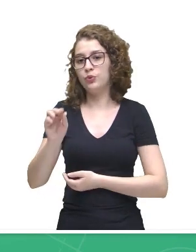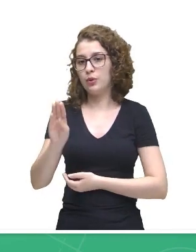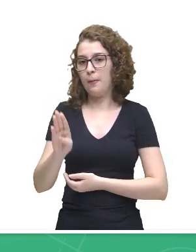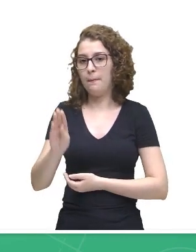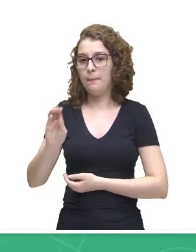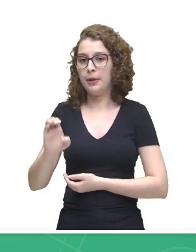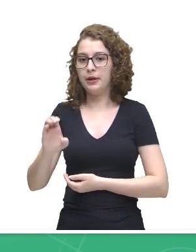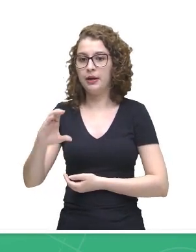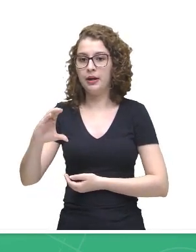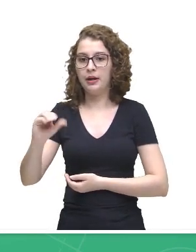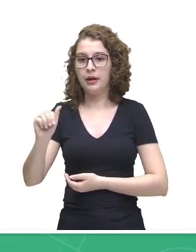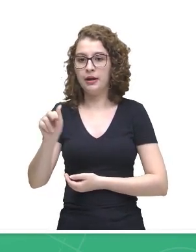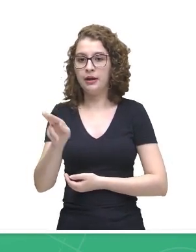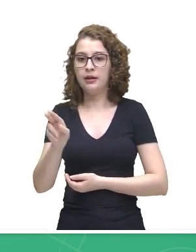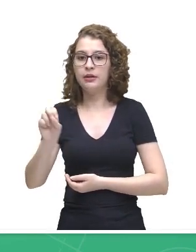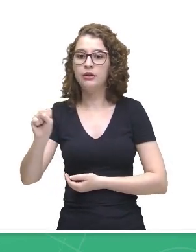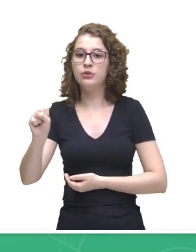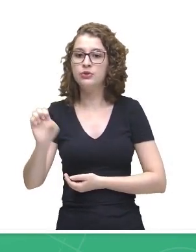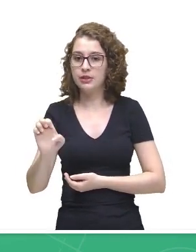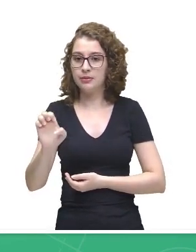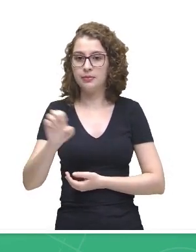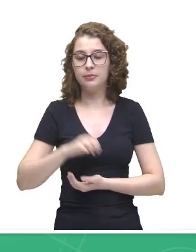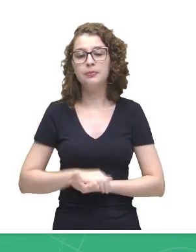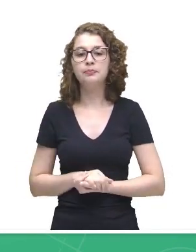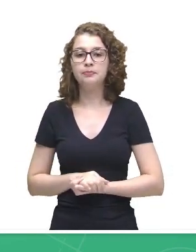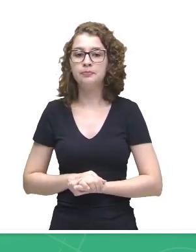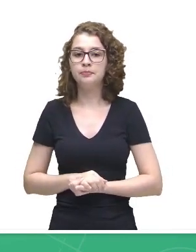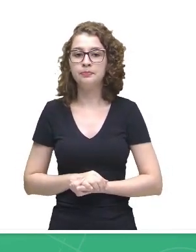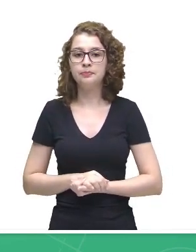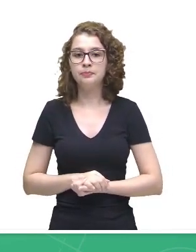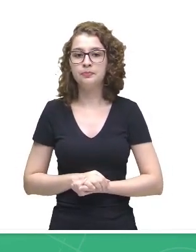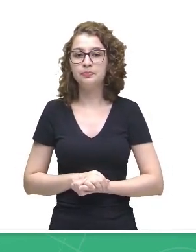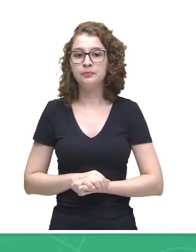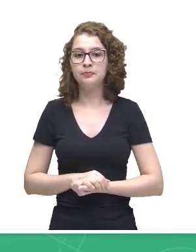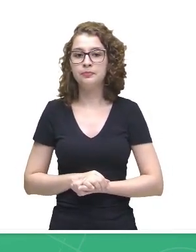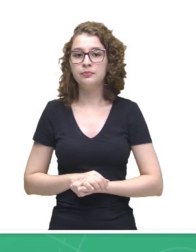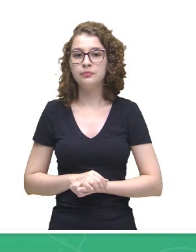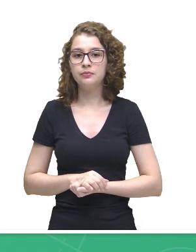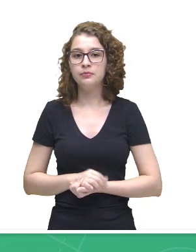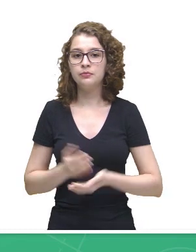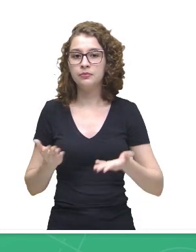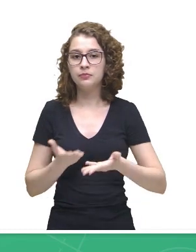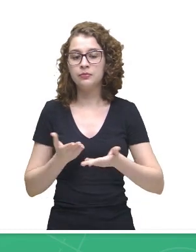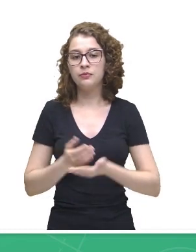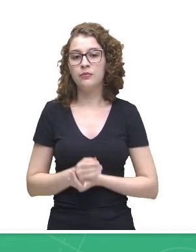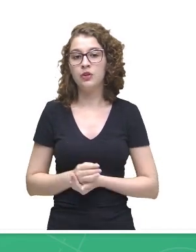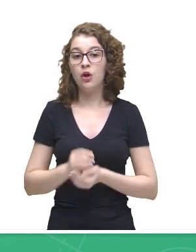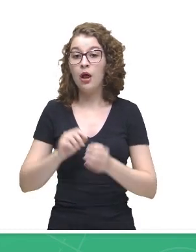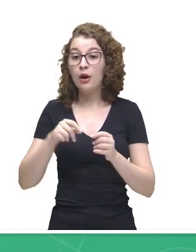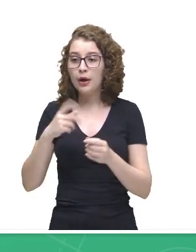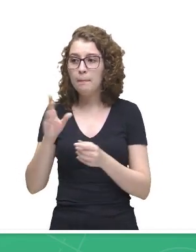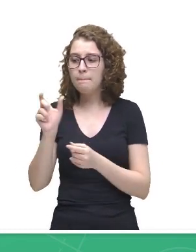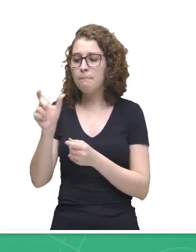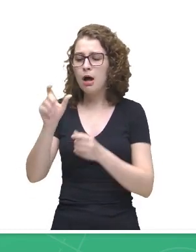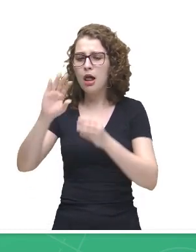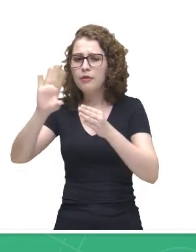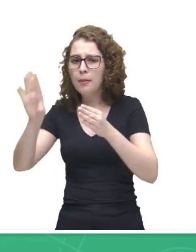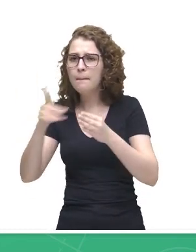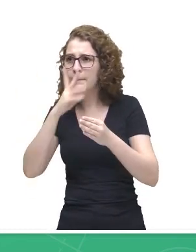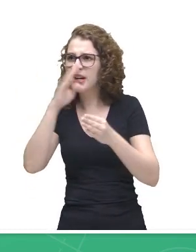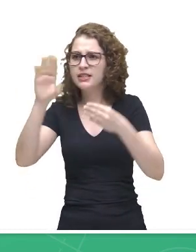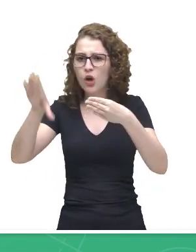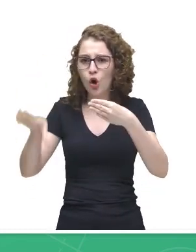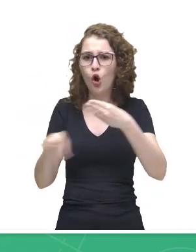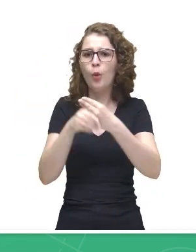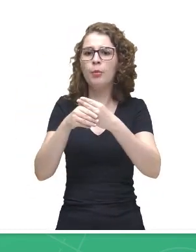word because. Temos ainda aquelas linking words que dão ideia de